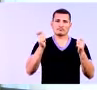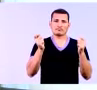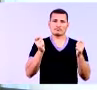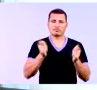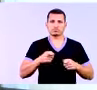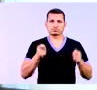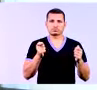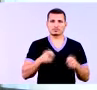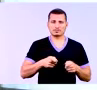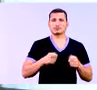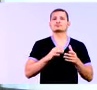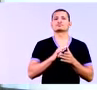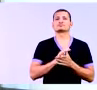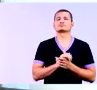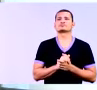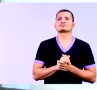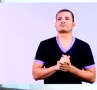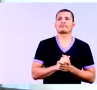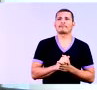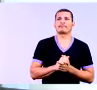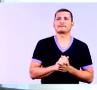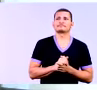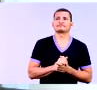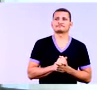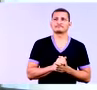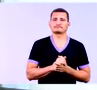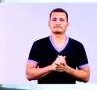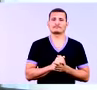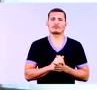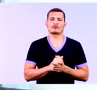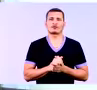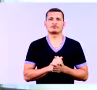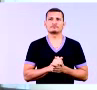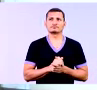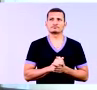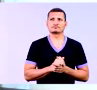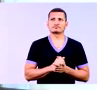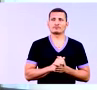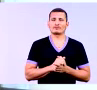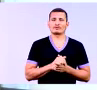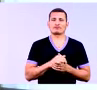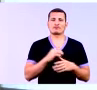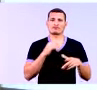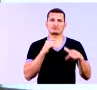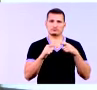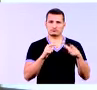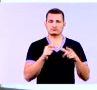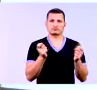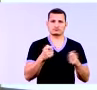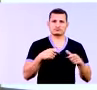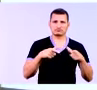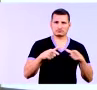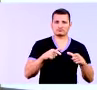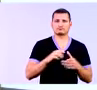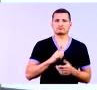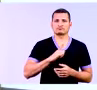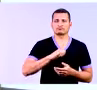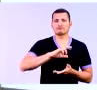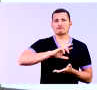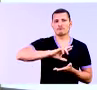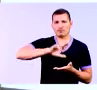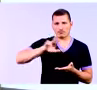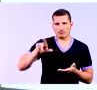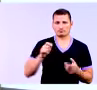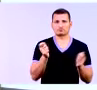possibilidade imensa, eu diria até infinita, de trabalho. São muitas e inúmeras